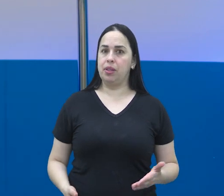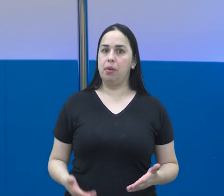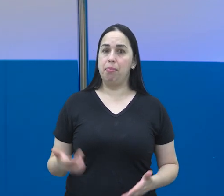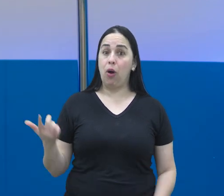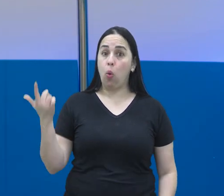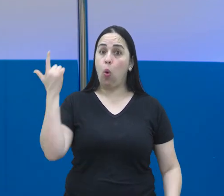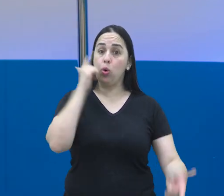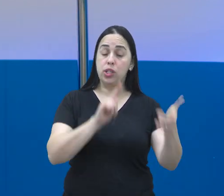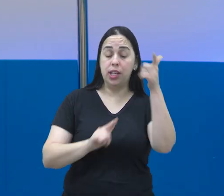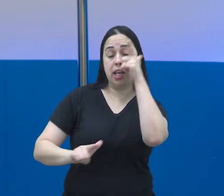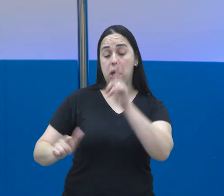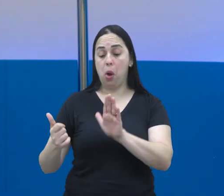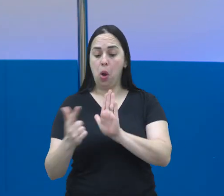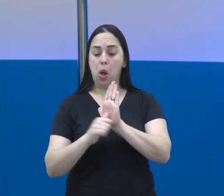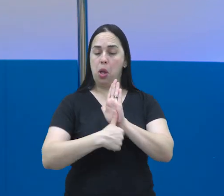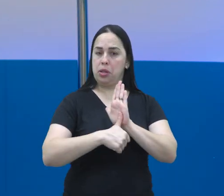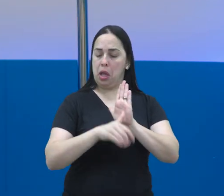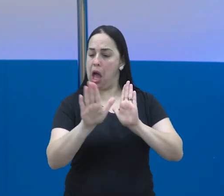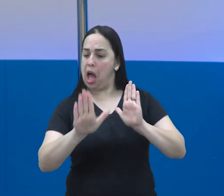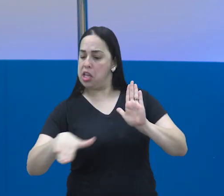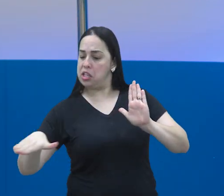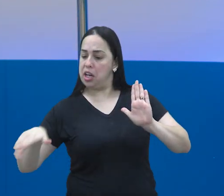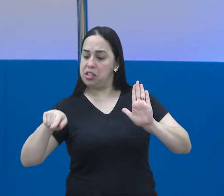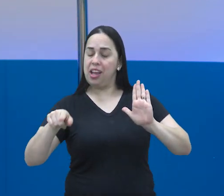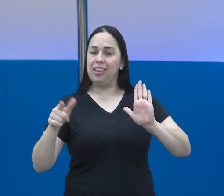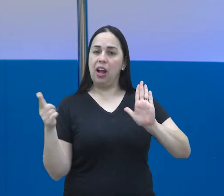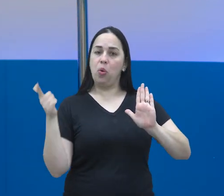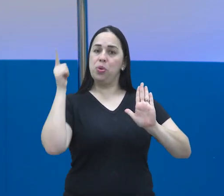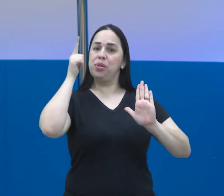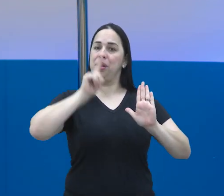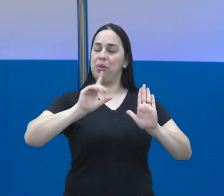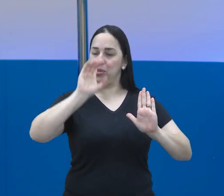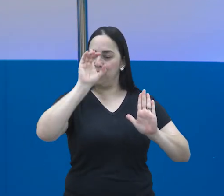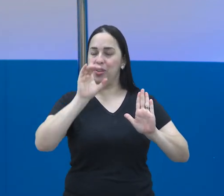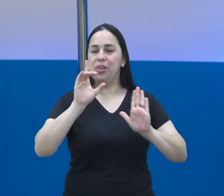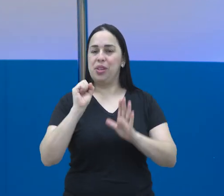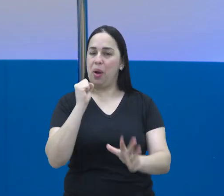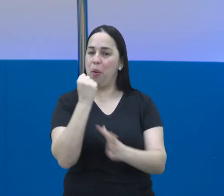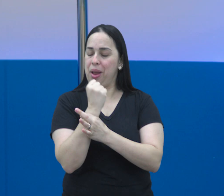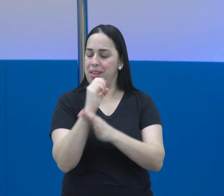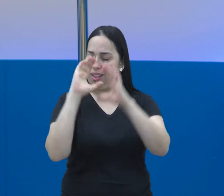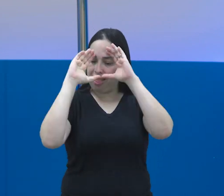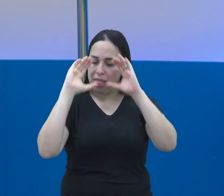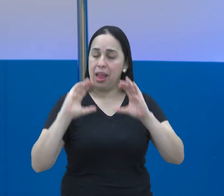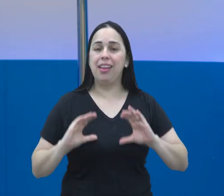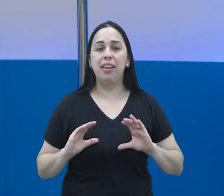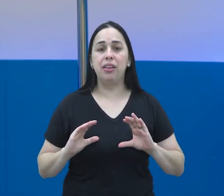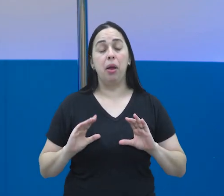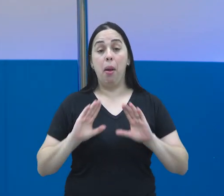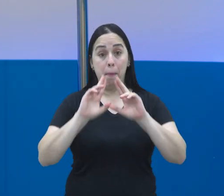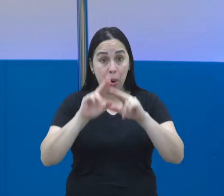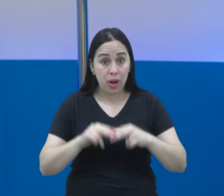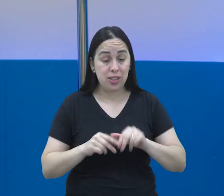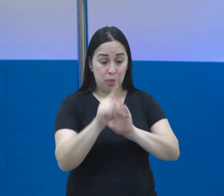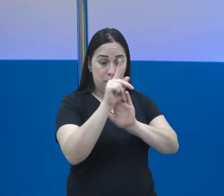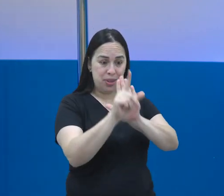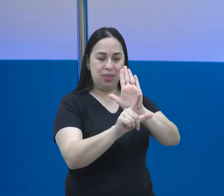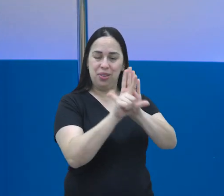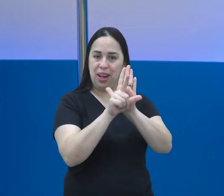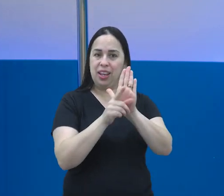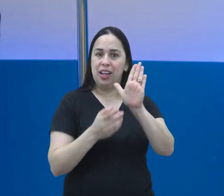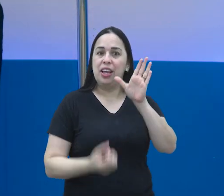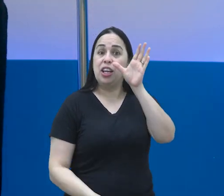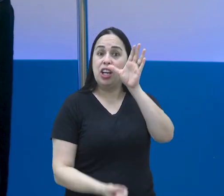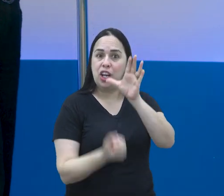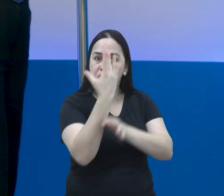Facilitar o acesso ao registro civil a crianças e garantir acessibilidade, segurança e cidadania. É o